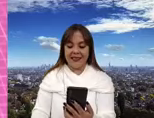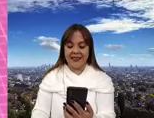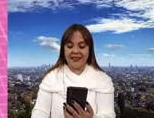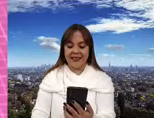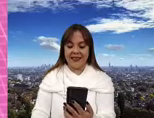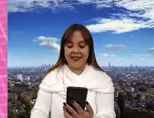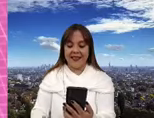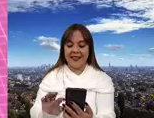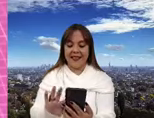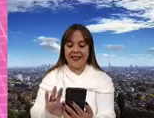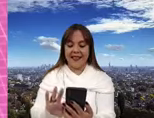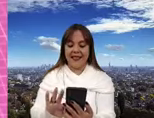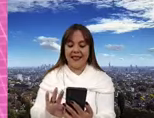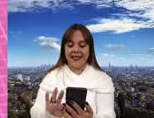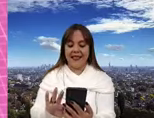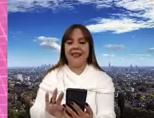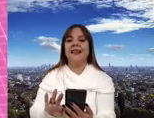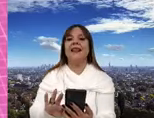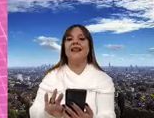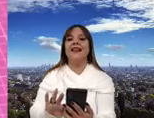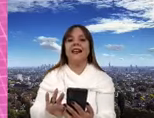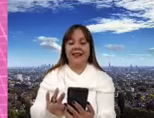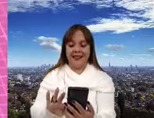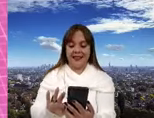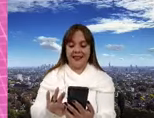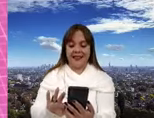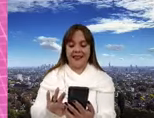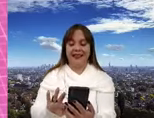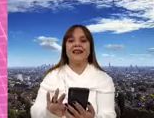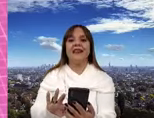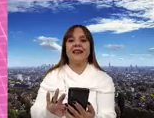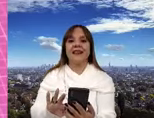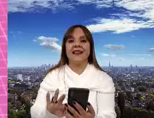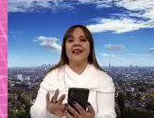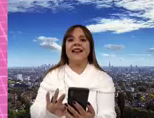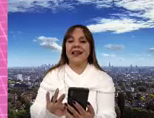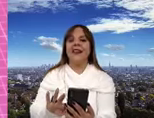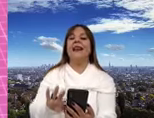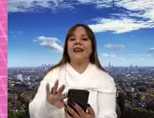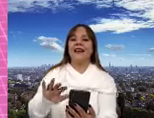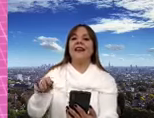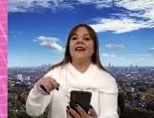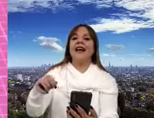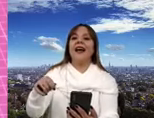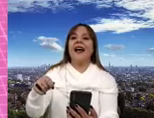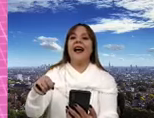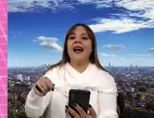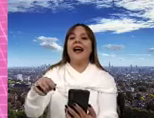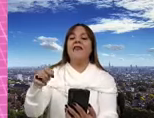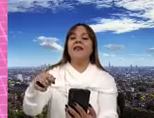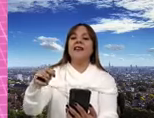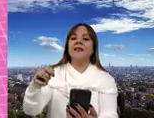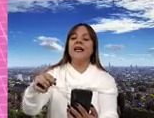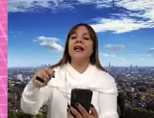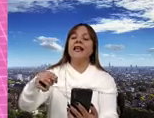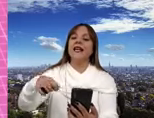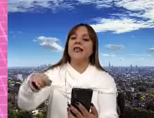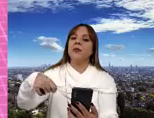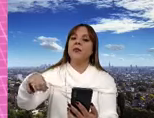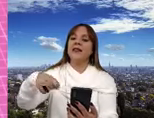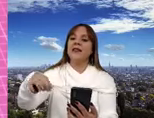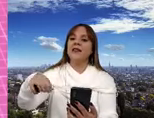aqui. Esse aqui com a caneta fantasminha, tá, pessoal? Porque É. senão vai ficar essa caneta. A fantasminha é aquela que depois